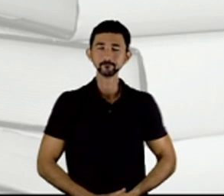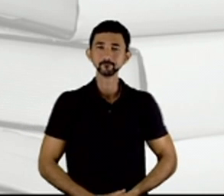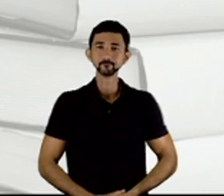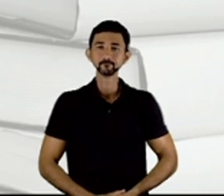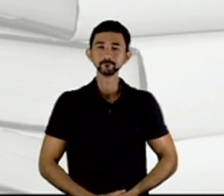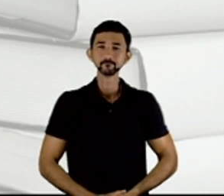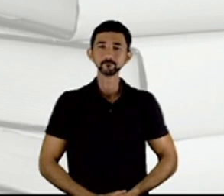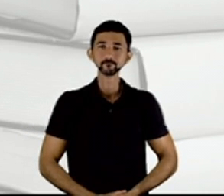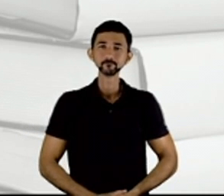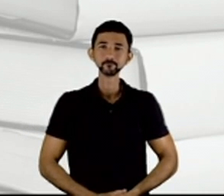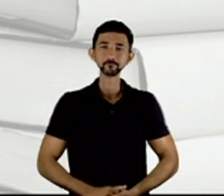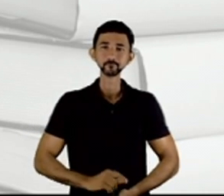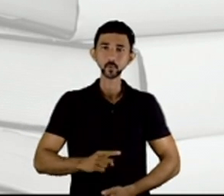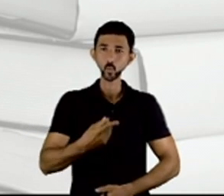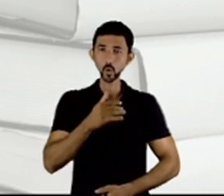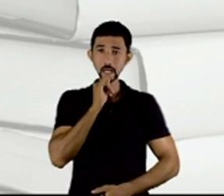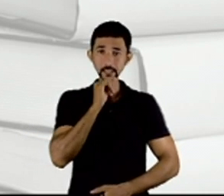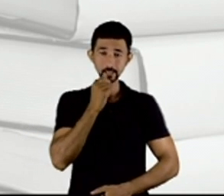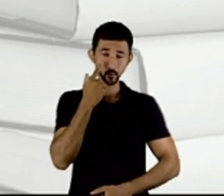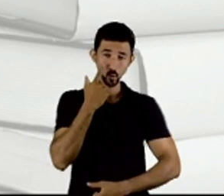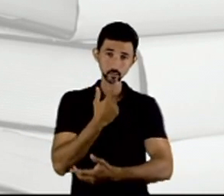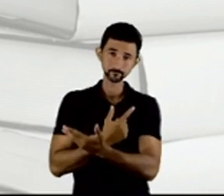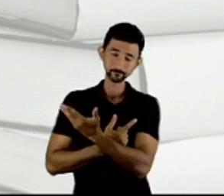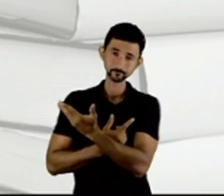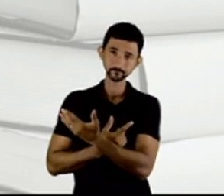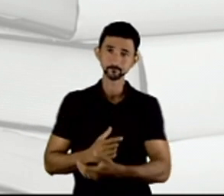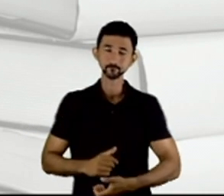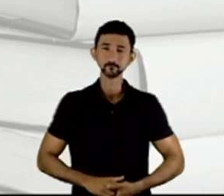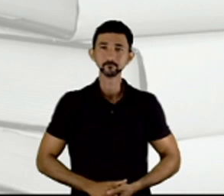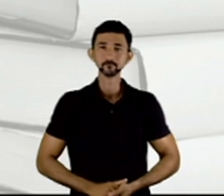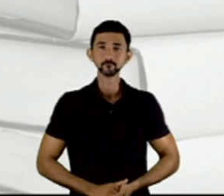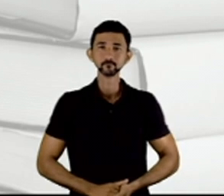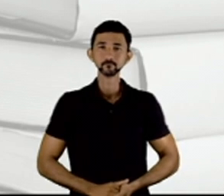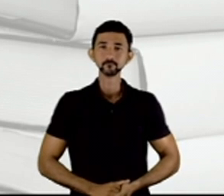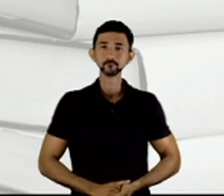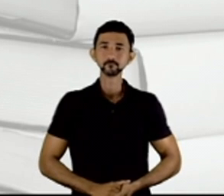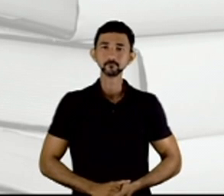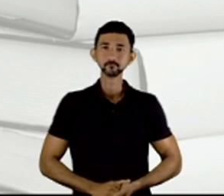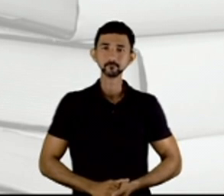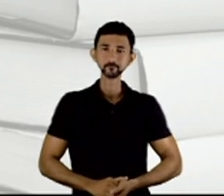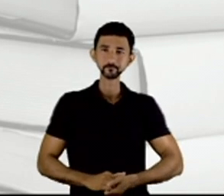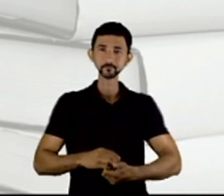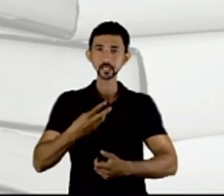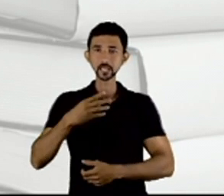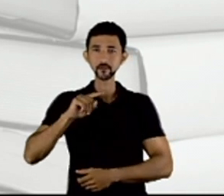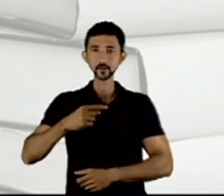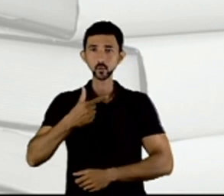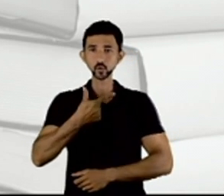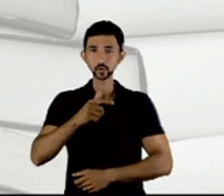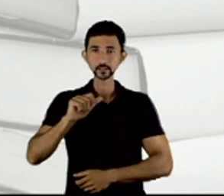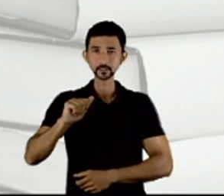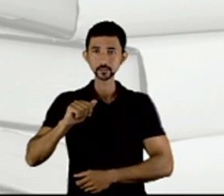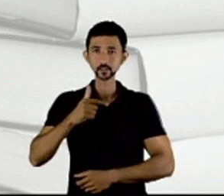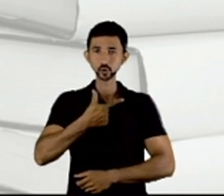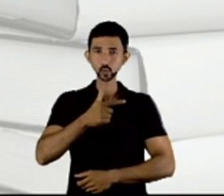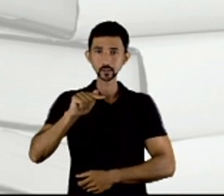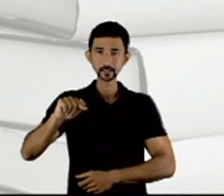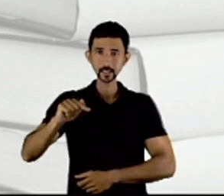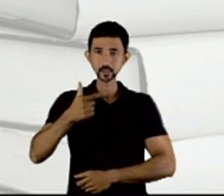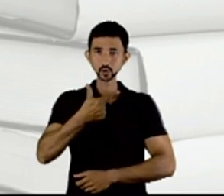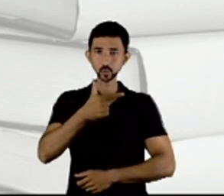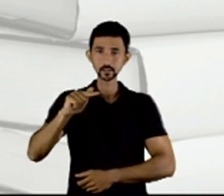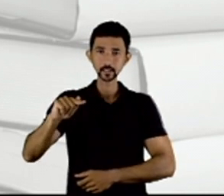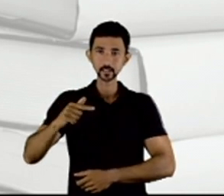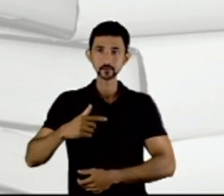Vamos ver um outro exemplo. Dada a dízima periódica 3,2727, vamos encontrar a fração geratriz